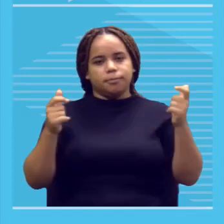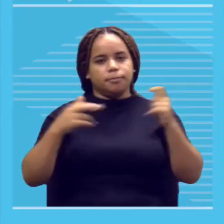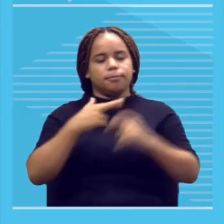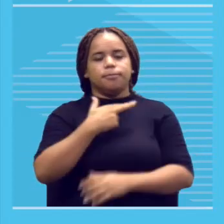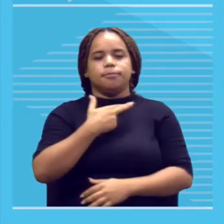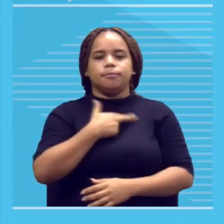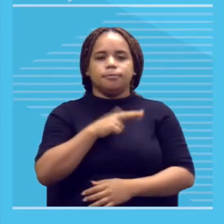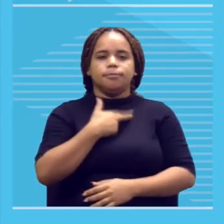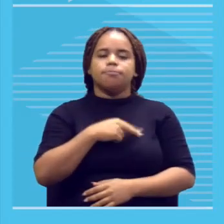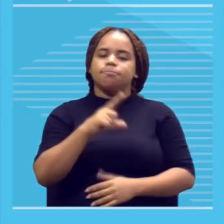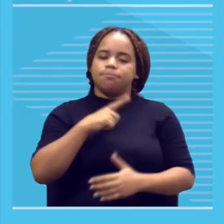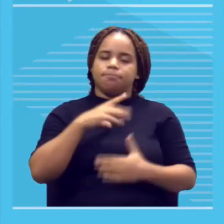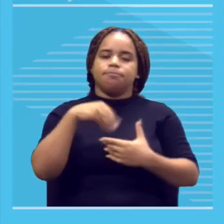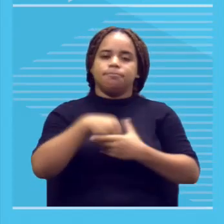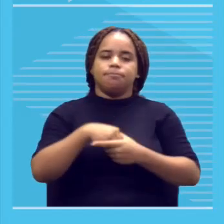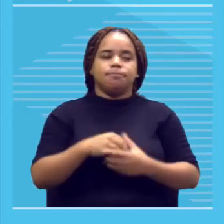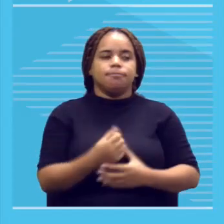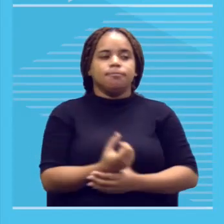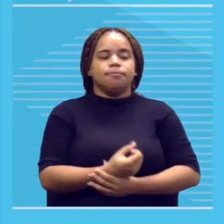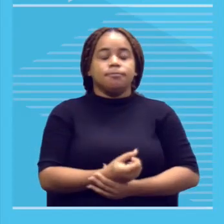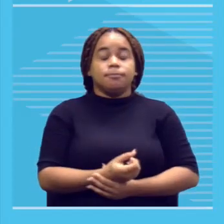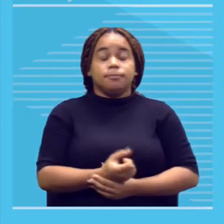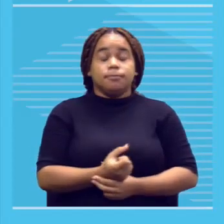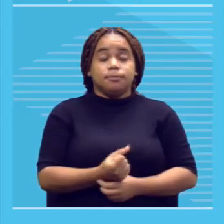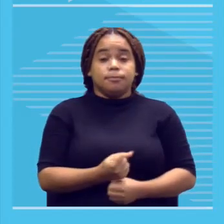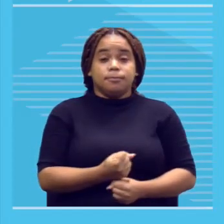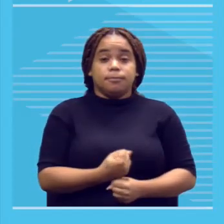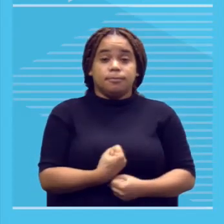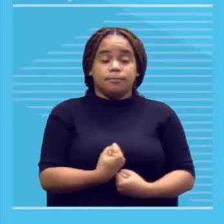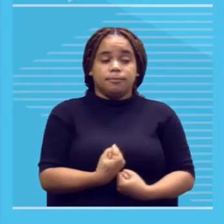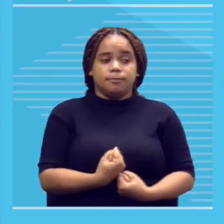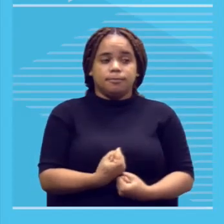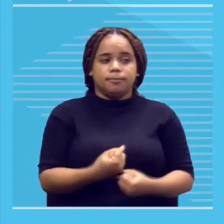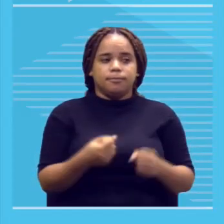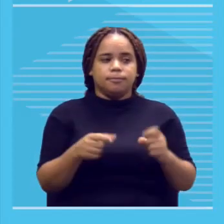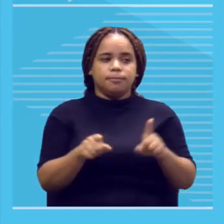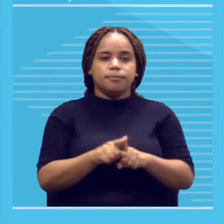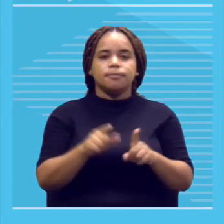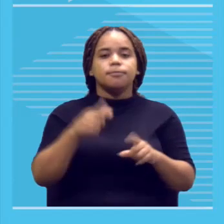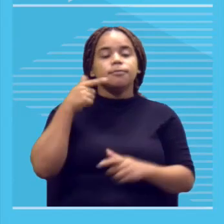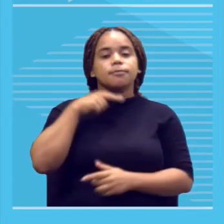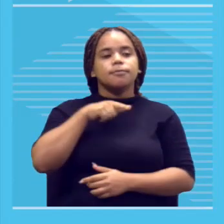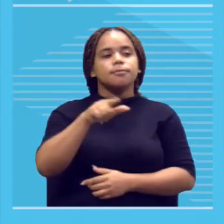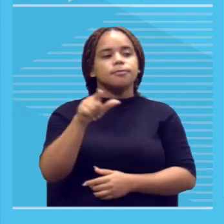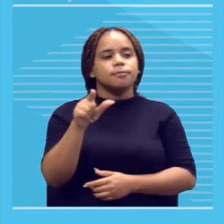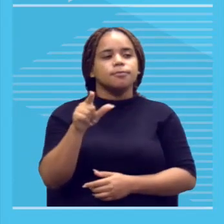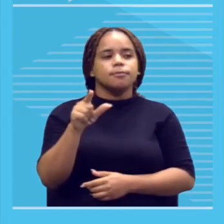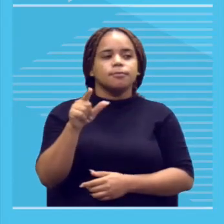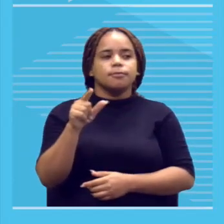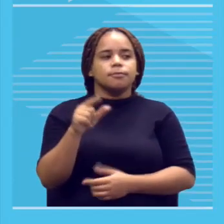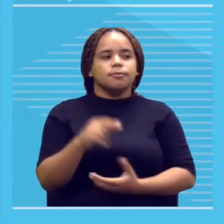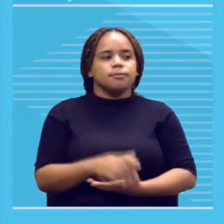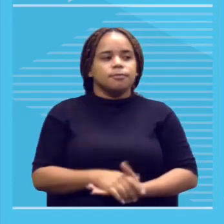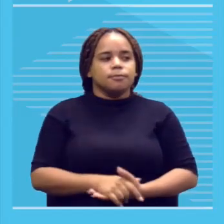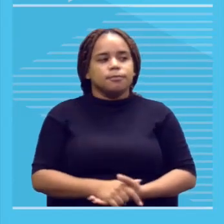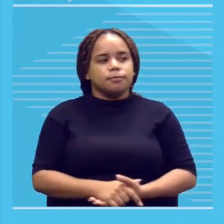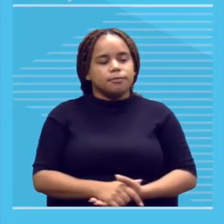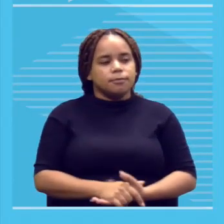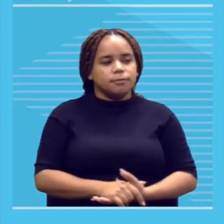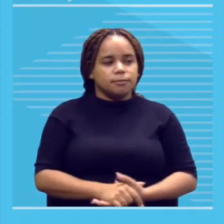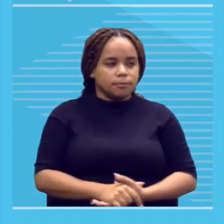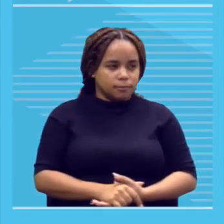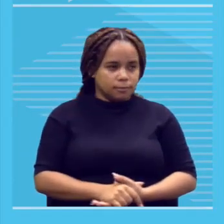ela presente no espiritismo Olha só continuando continuando aqui a